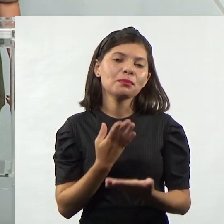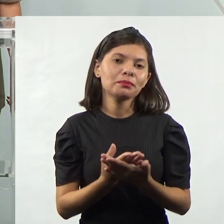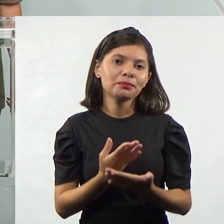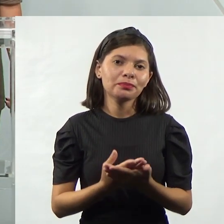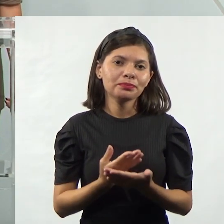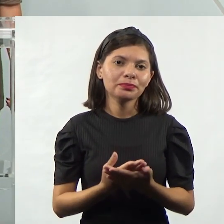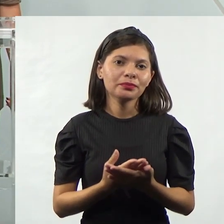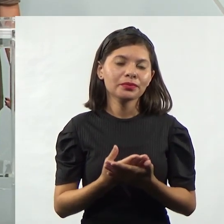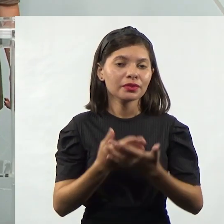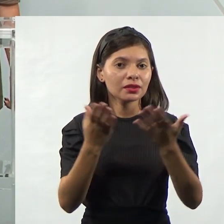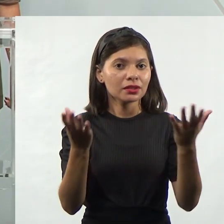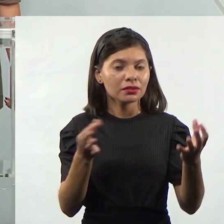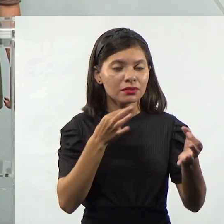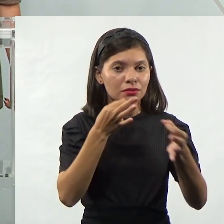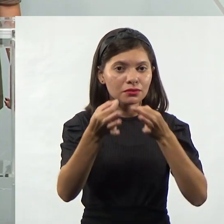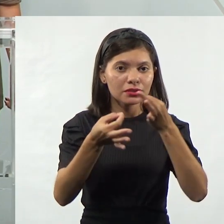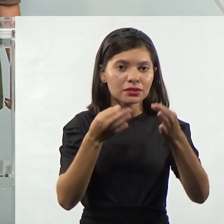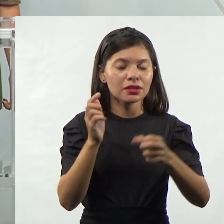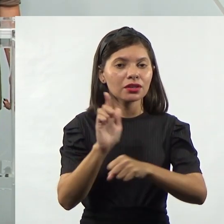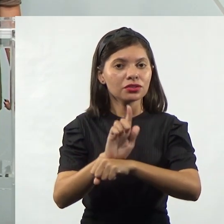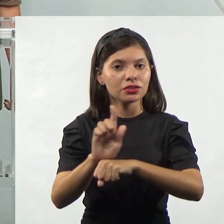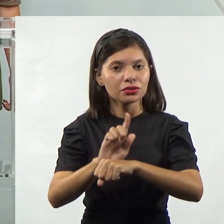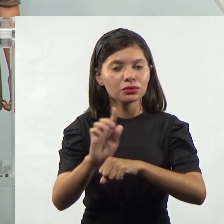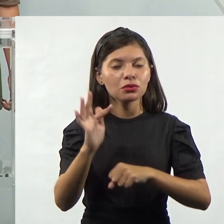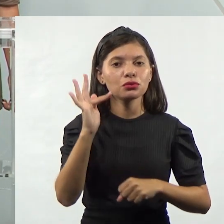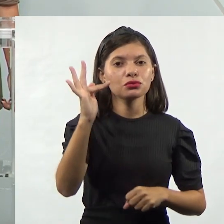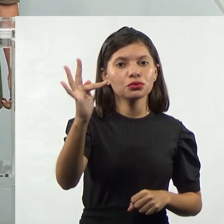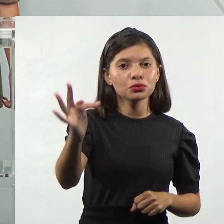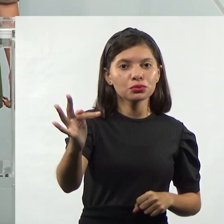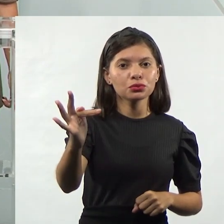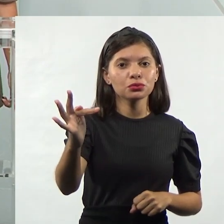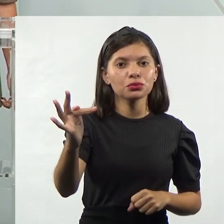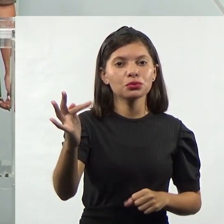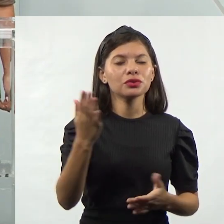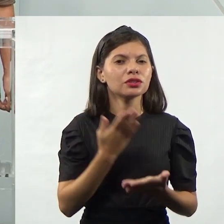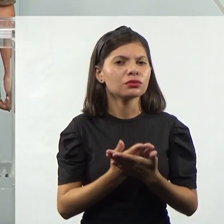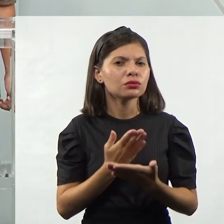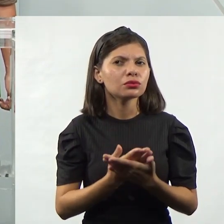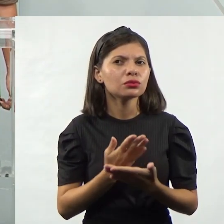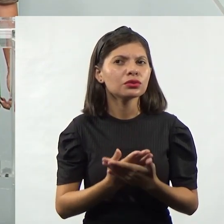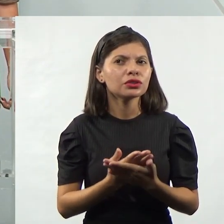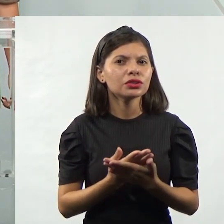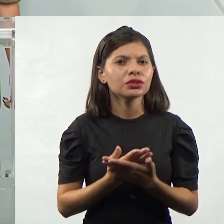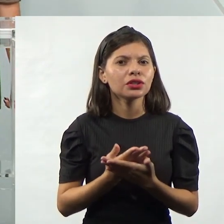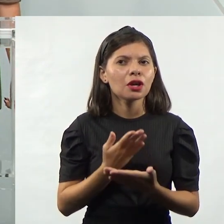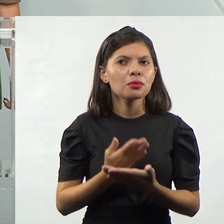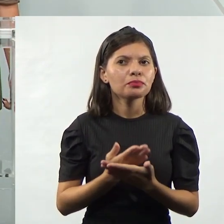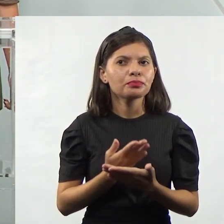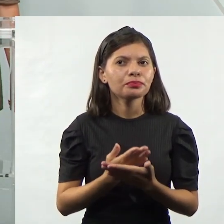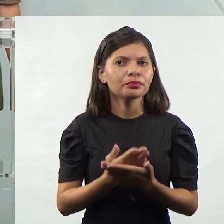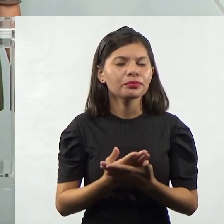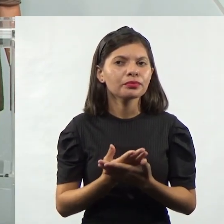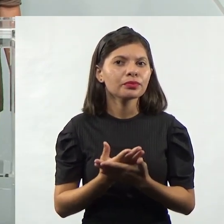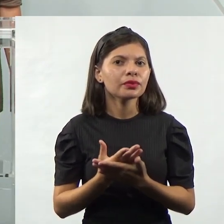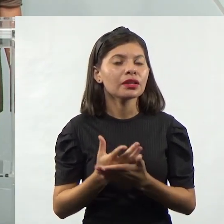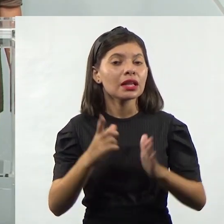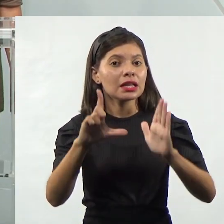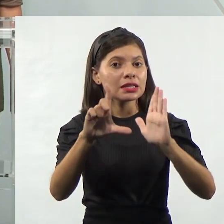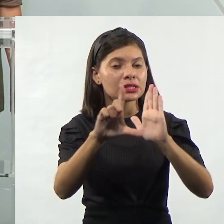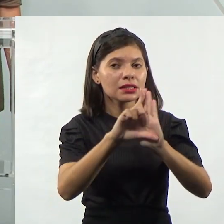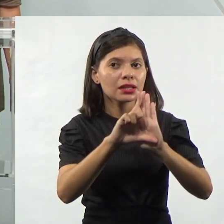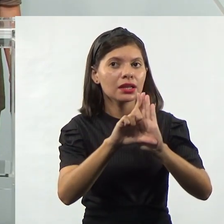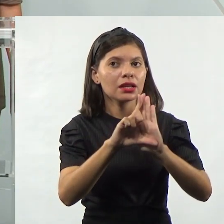aqui indicando que você, futuro gestor, futura gestora, fique por dentro também desses dispositivos